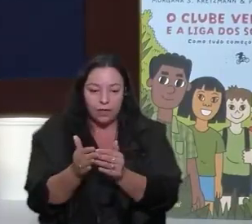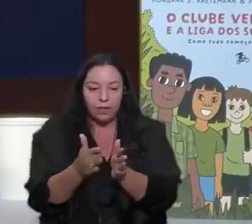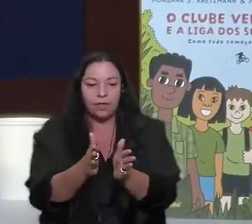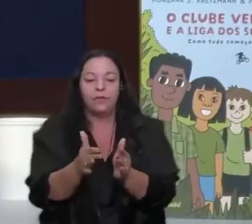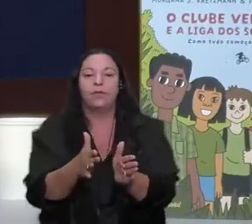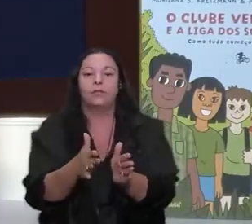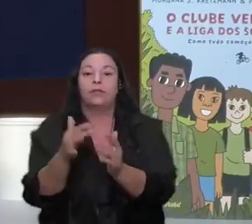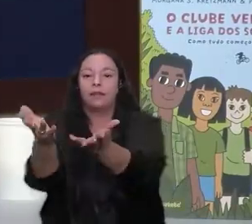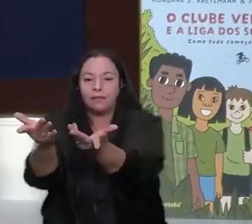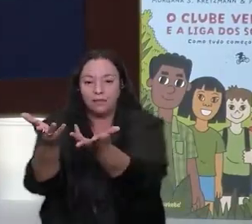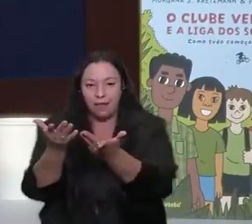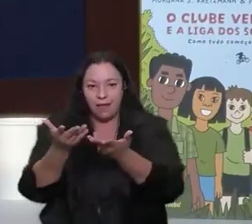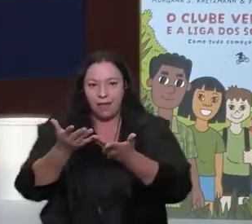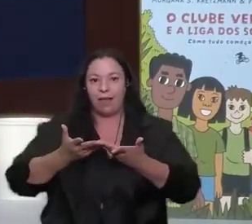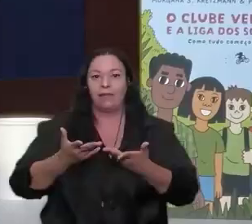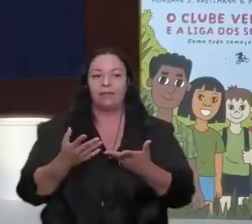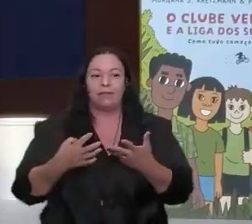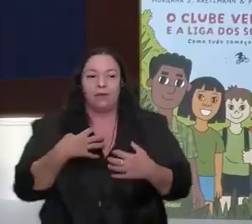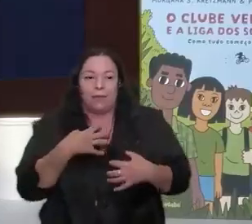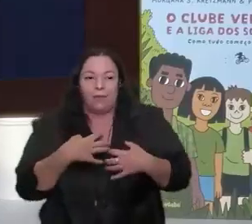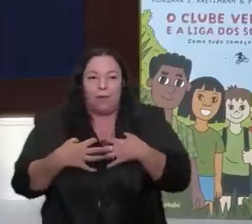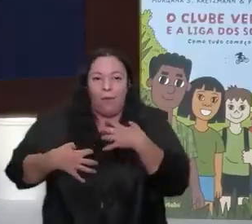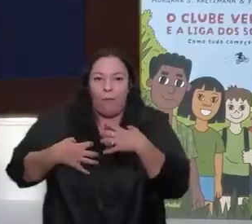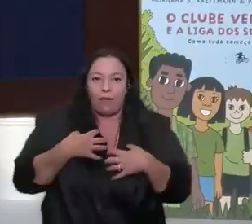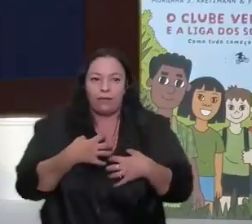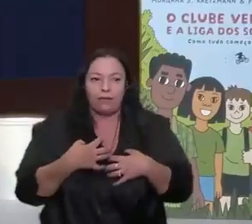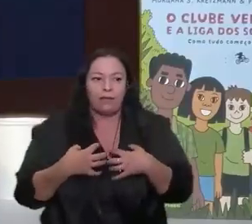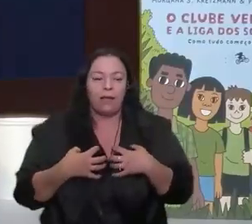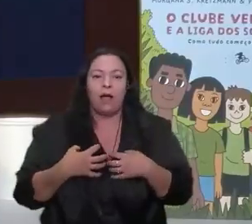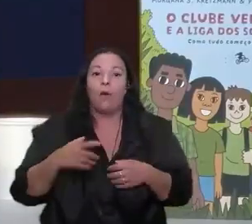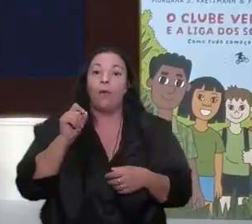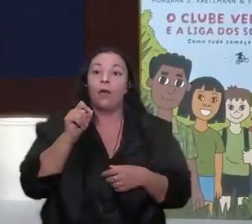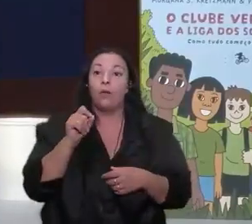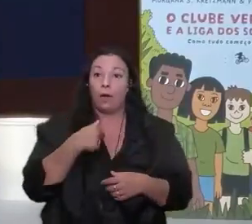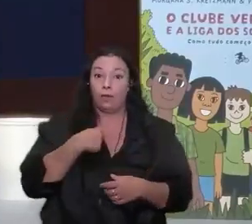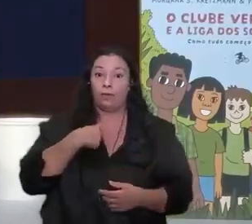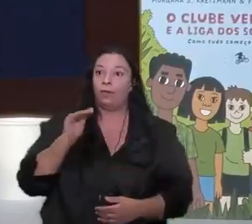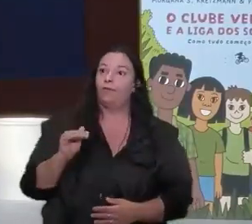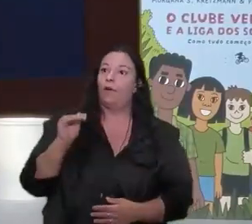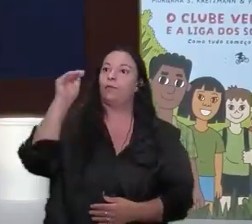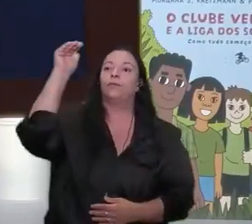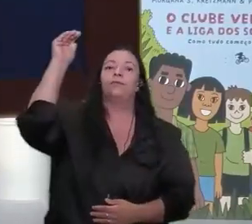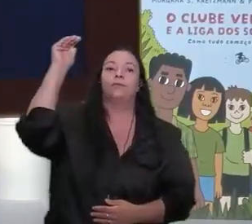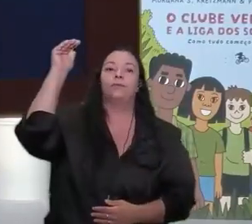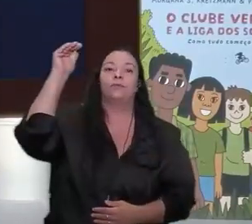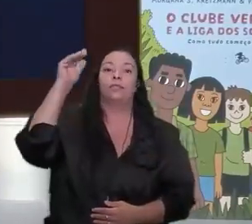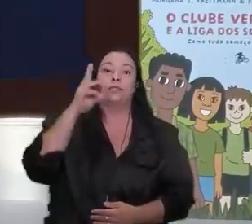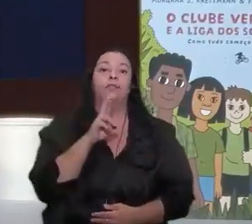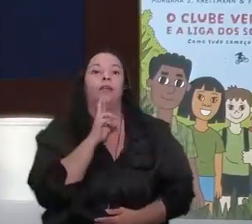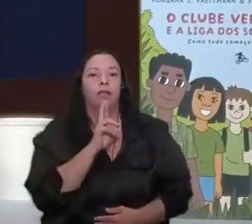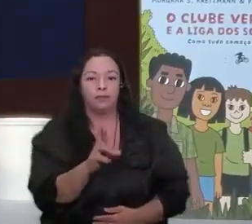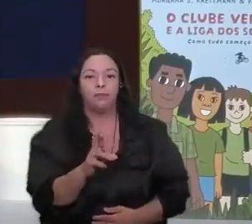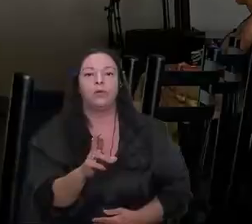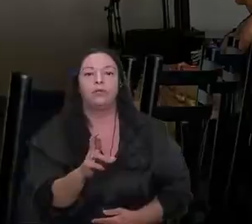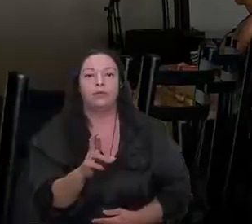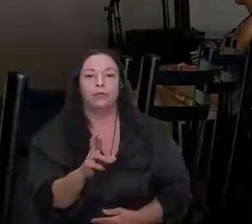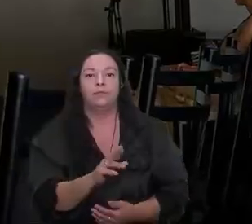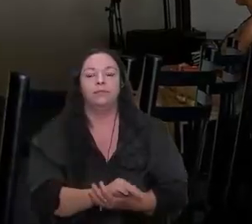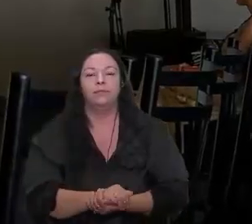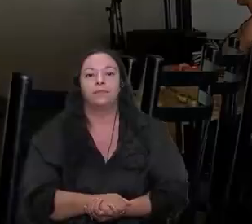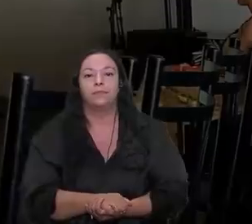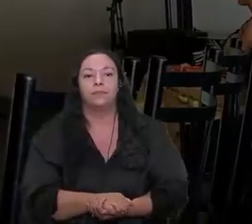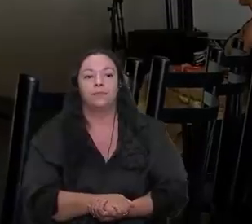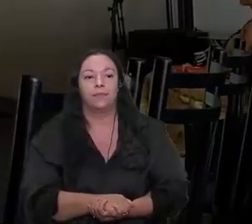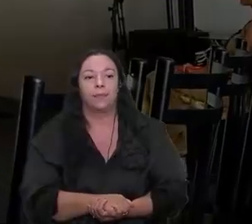gente uma inquietação que é assim, e quando eu for adulto? E a gente tem que responder. E aí,